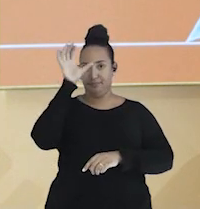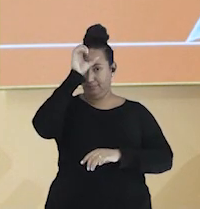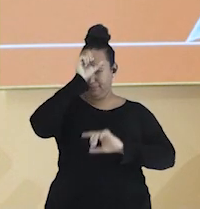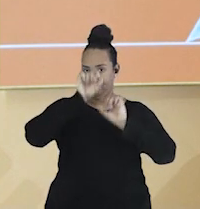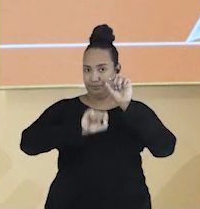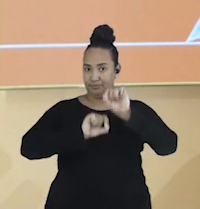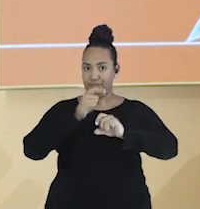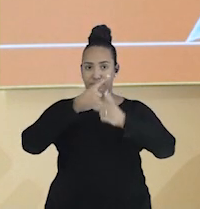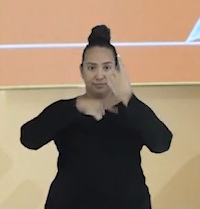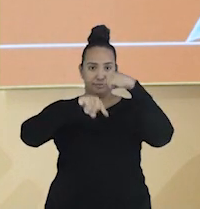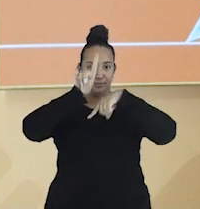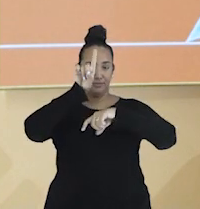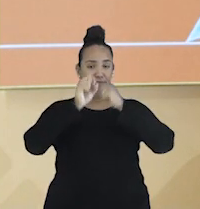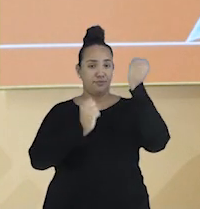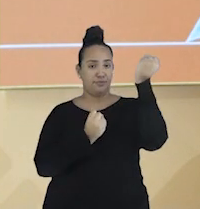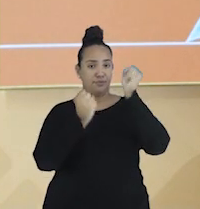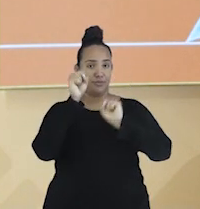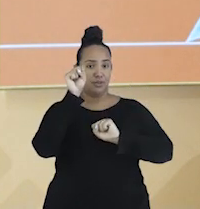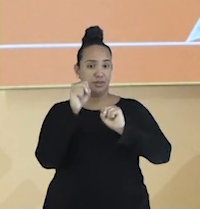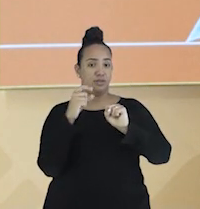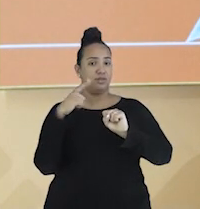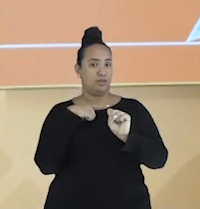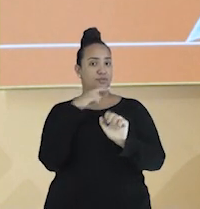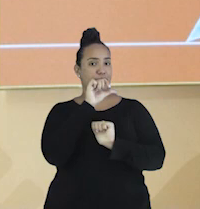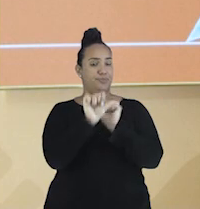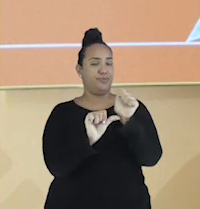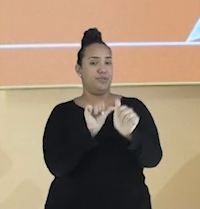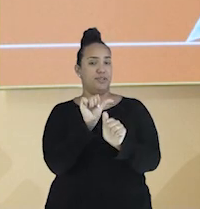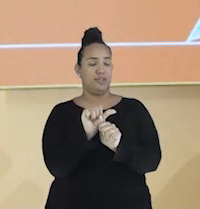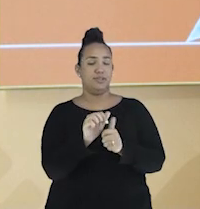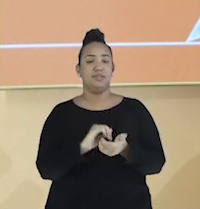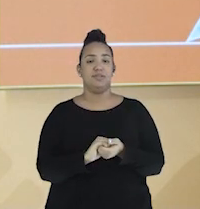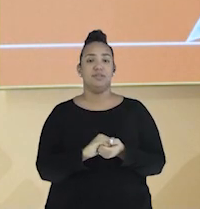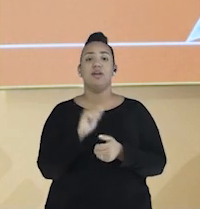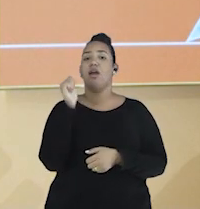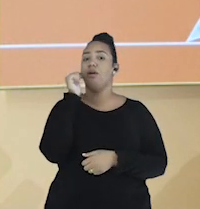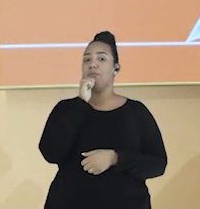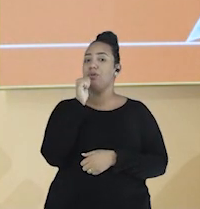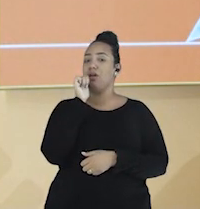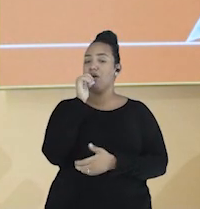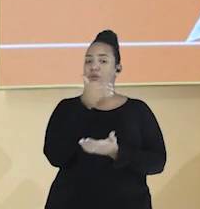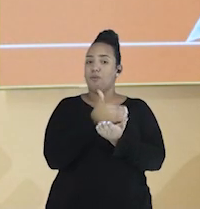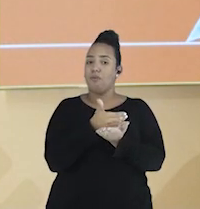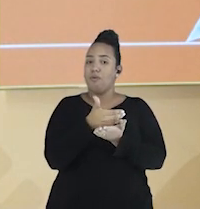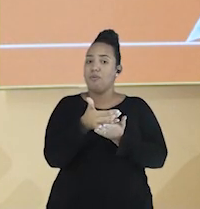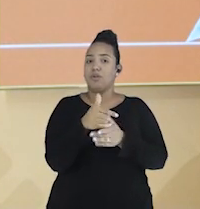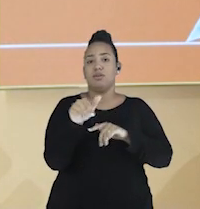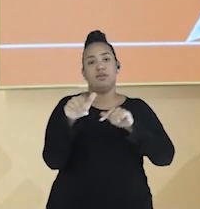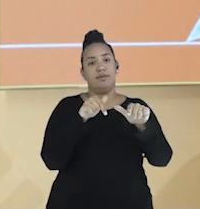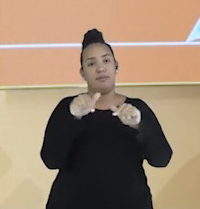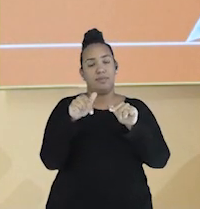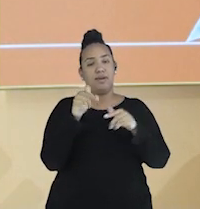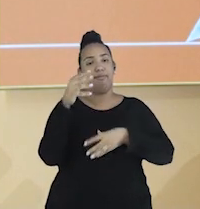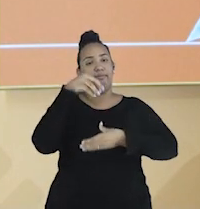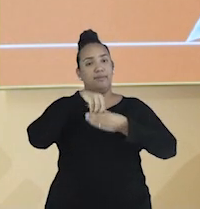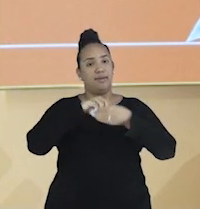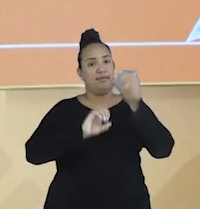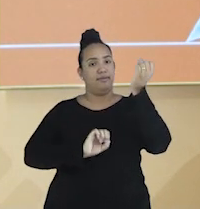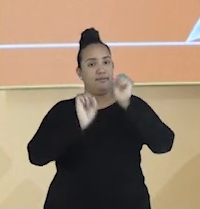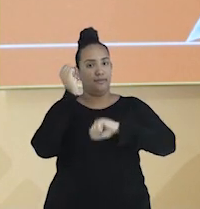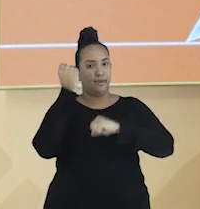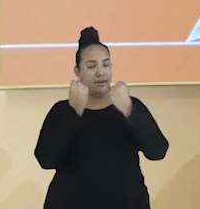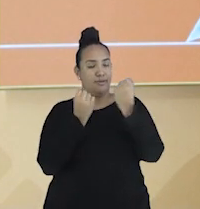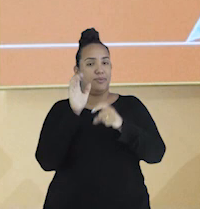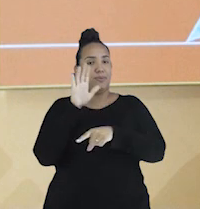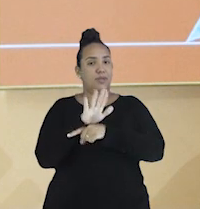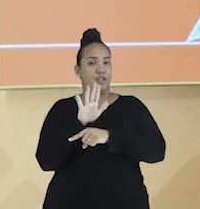Compreendemos que a Revolução Industrial gerou grandes mudanças e que as mulheres começaram a trabalhar nas